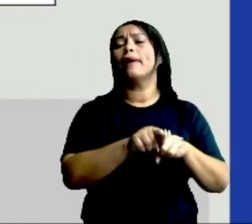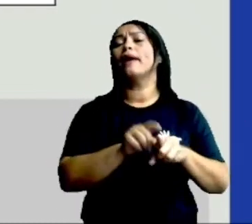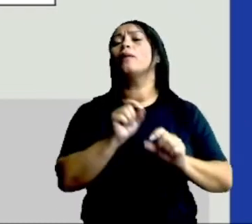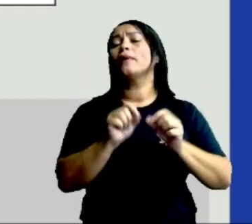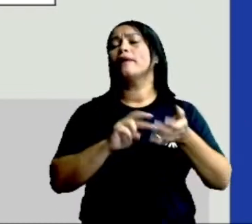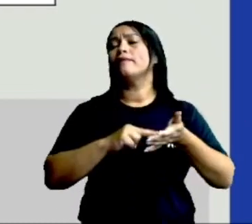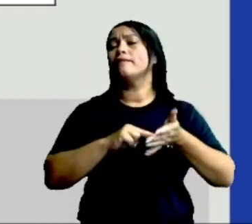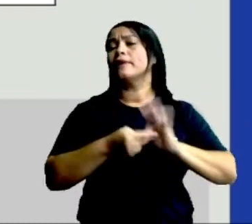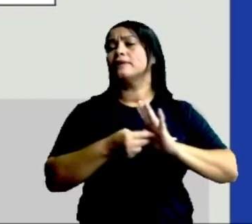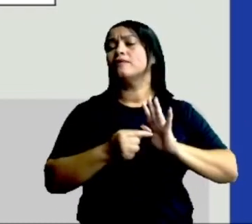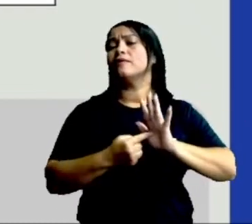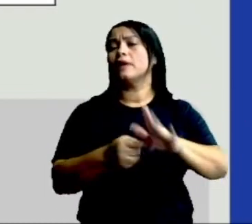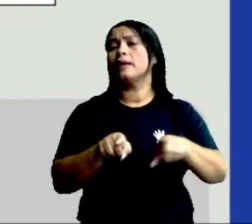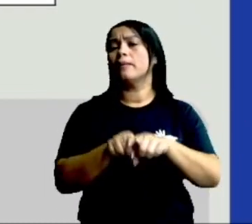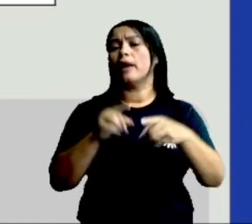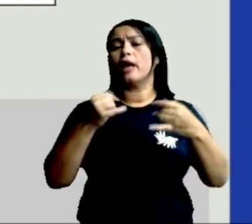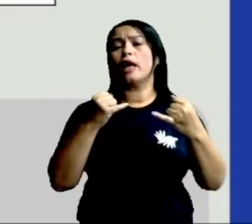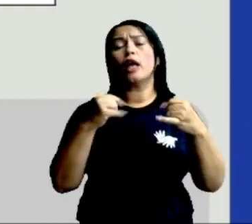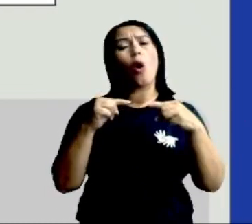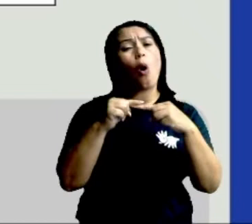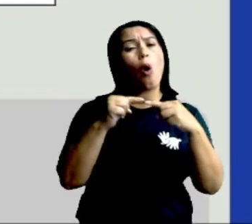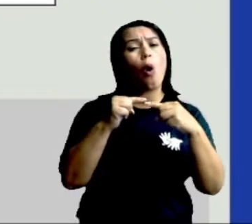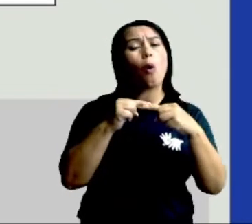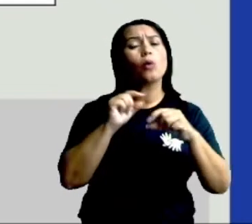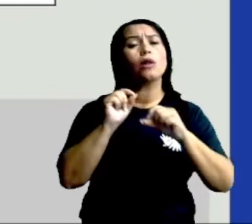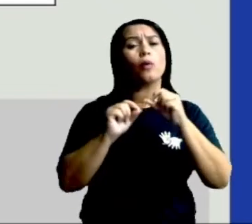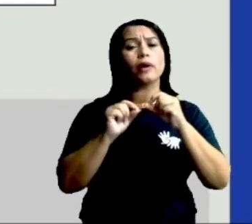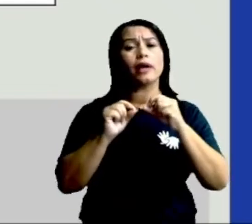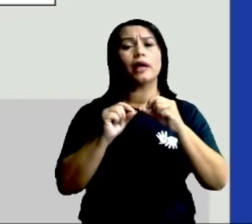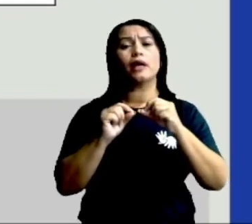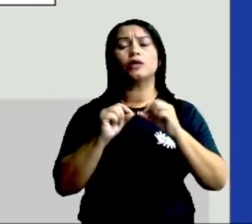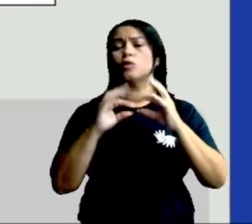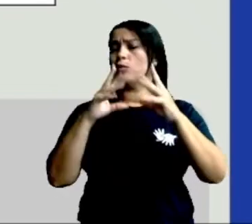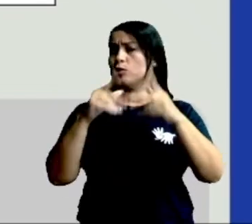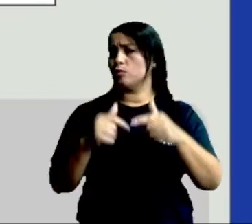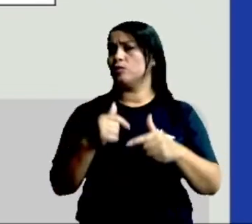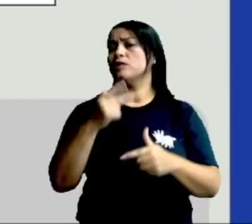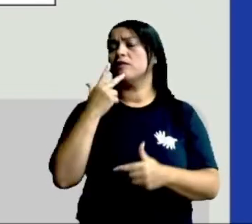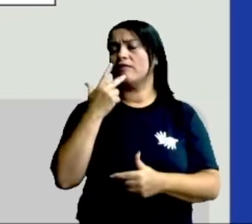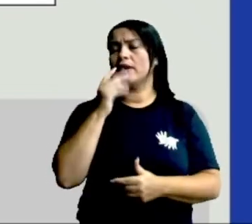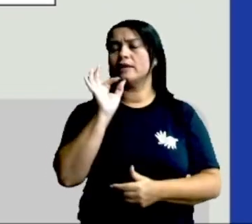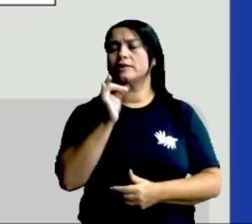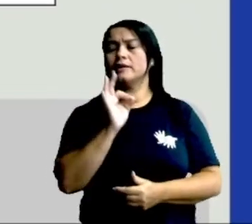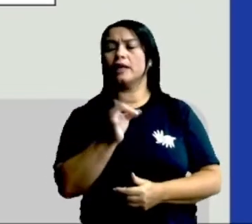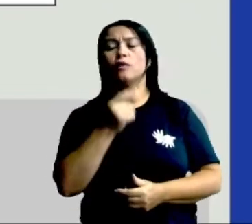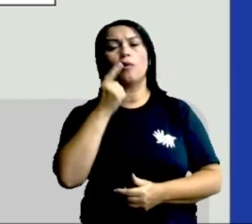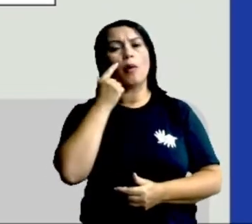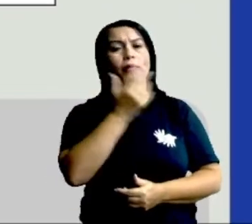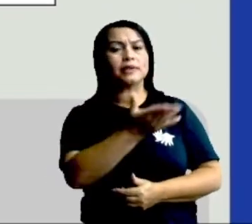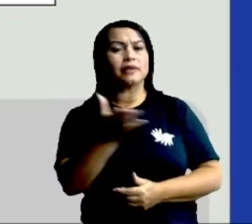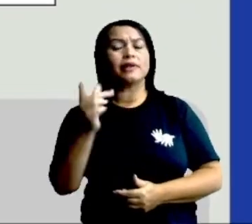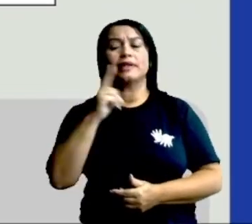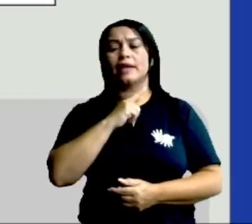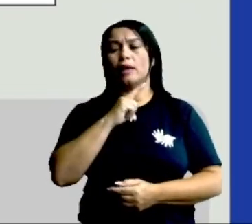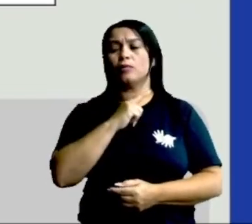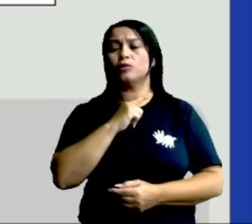ele sempre vai concordar com aquilo sobre o que a gente está falando, tá certo? Então, a gente